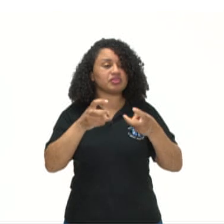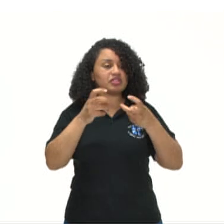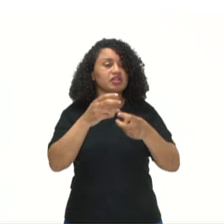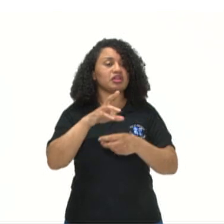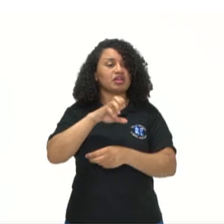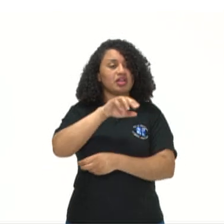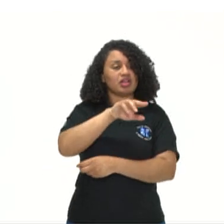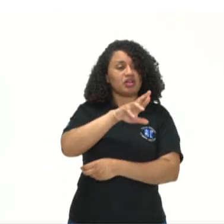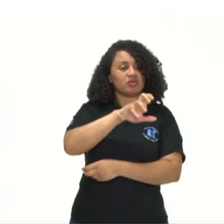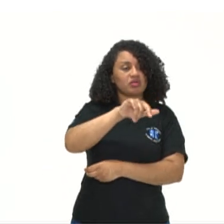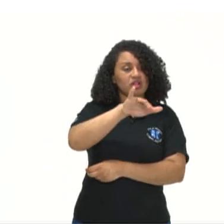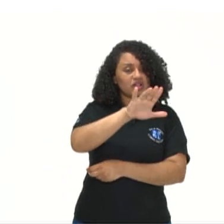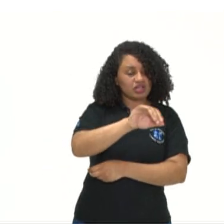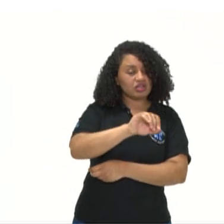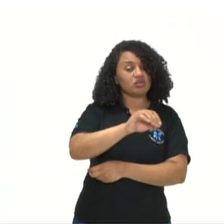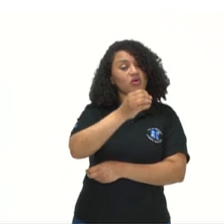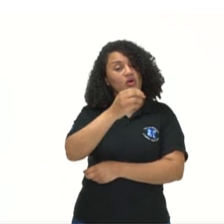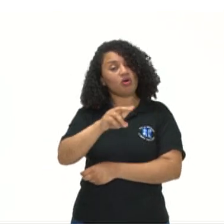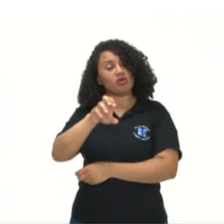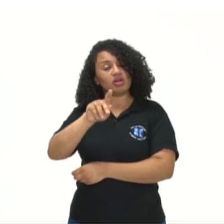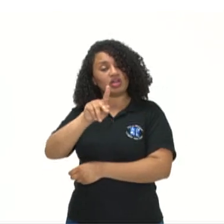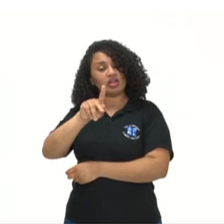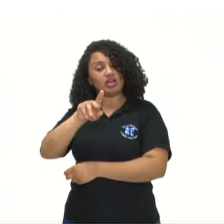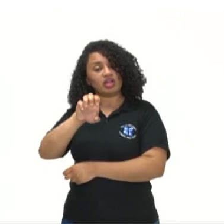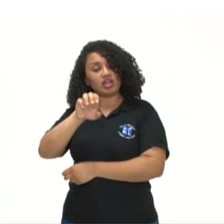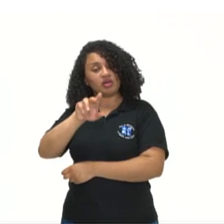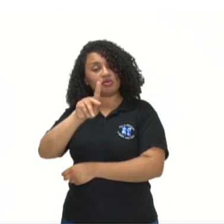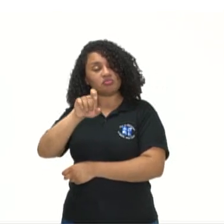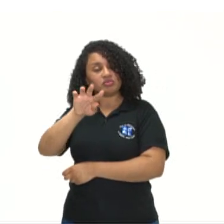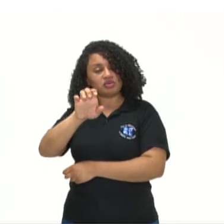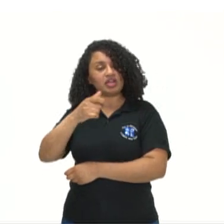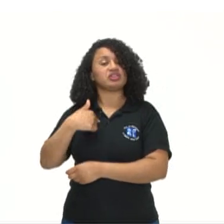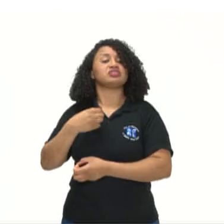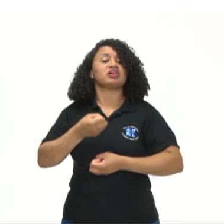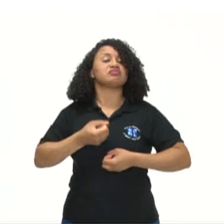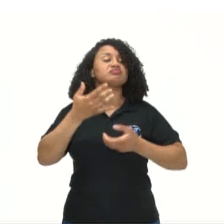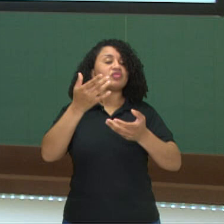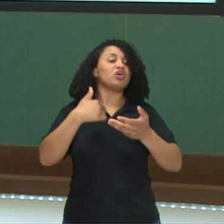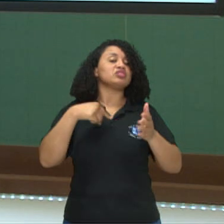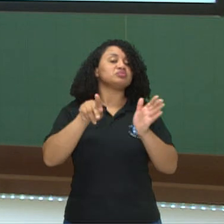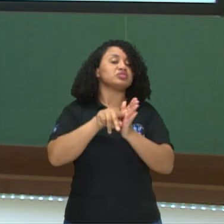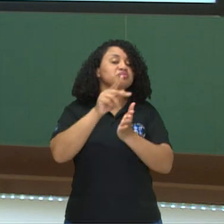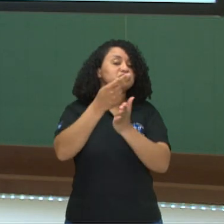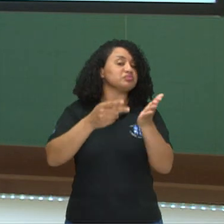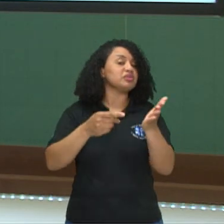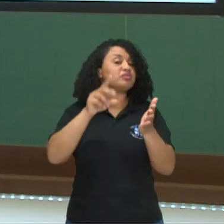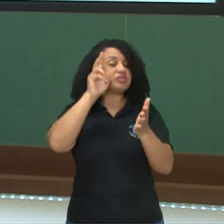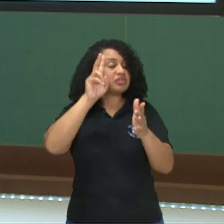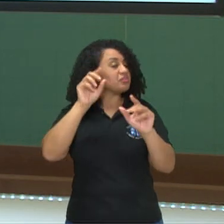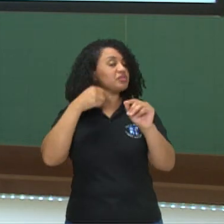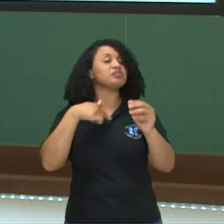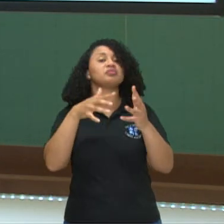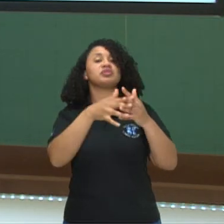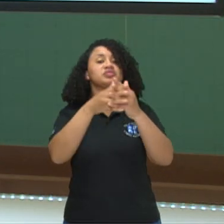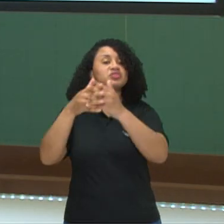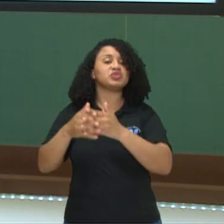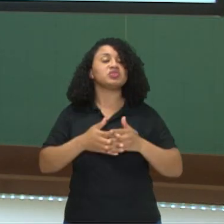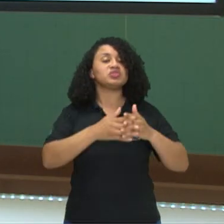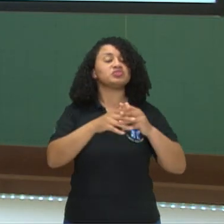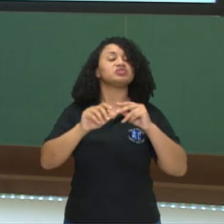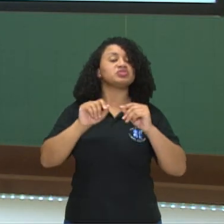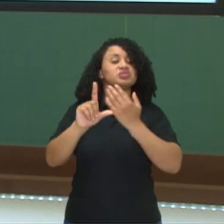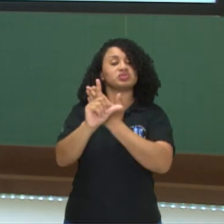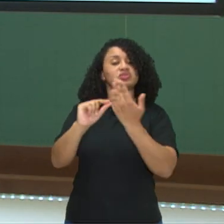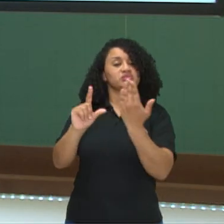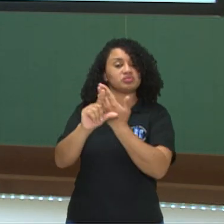eu poético é a voz expressa no poema, lembrando que não pode ser confundido ali diretamente com o